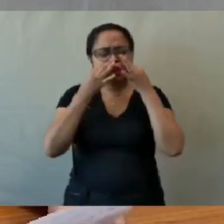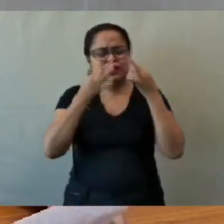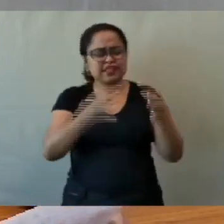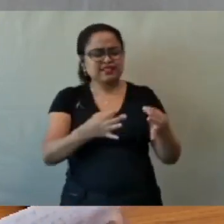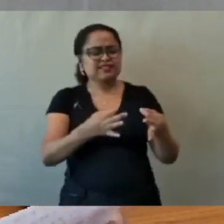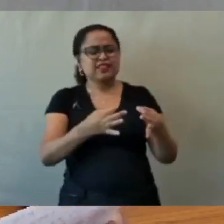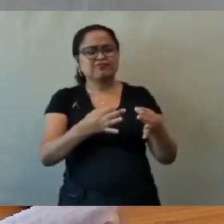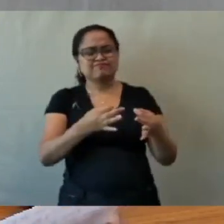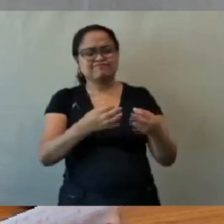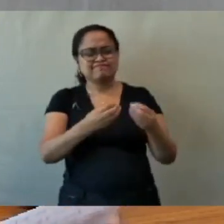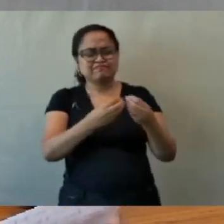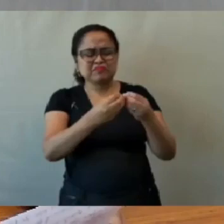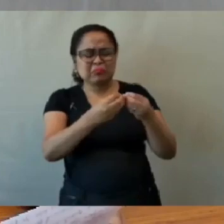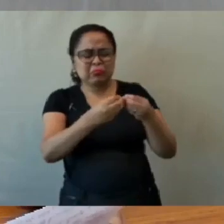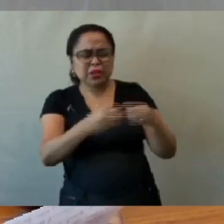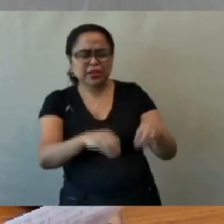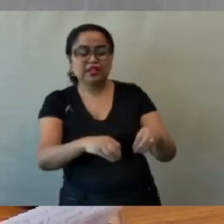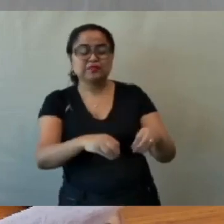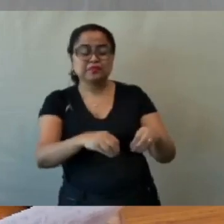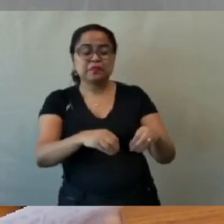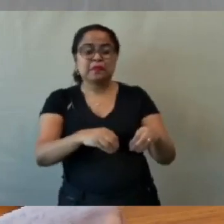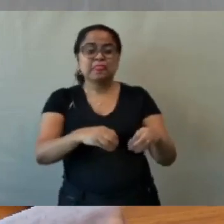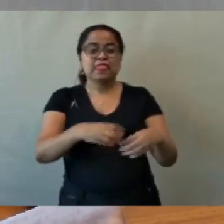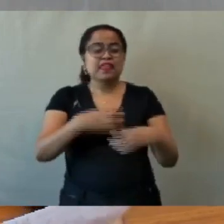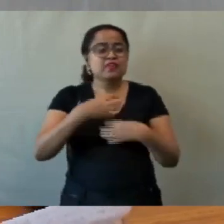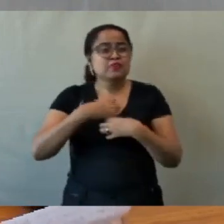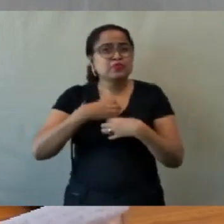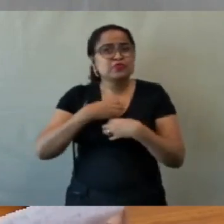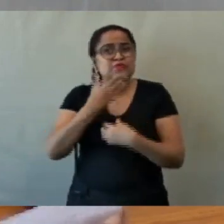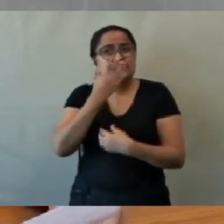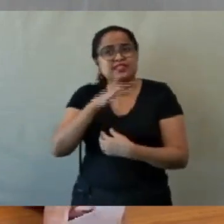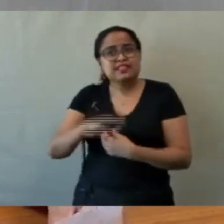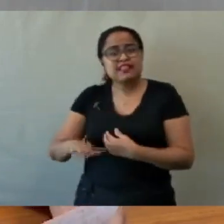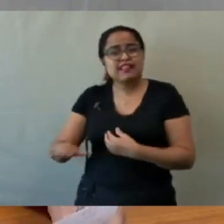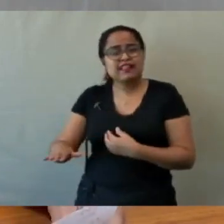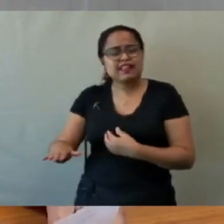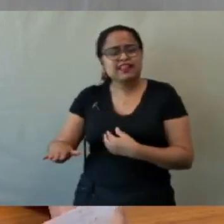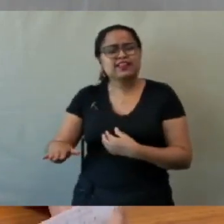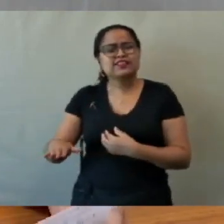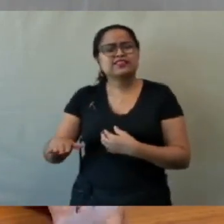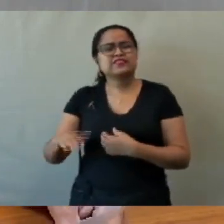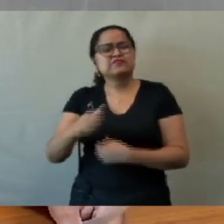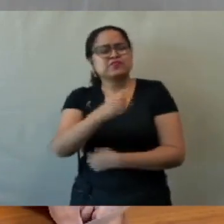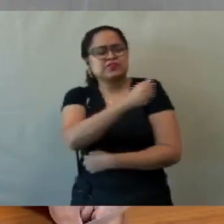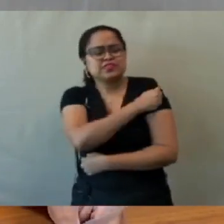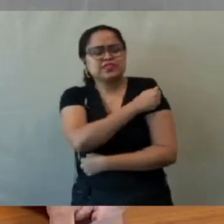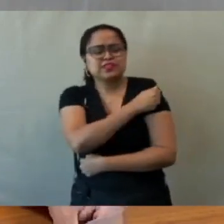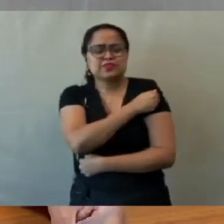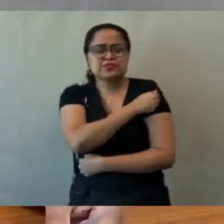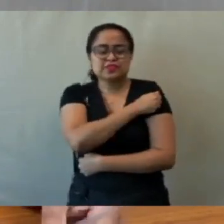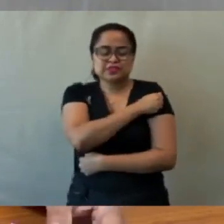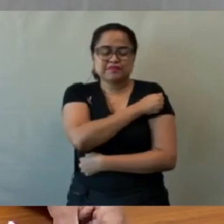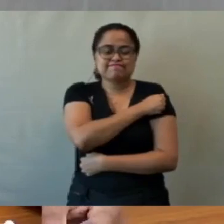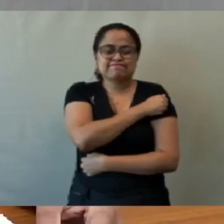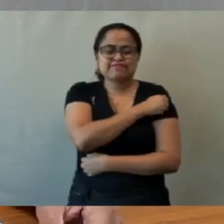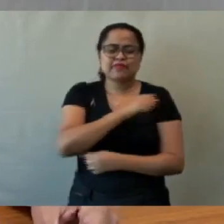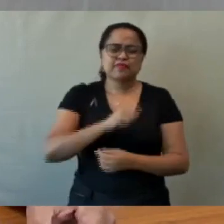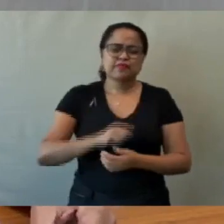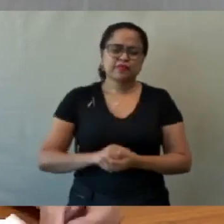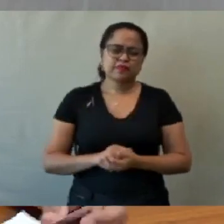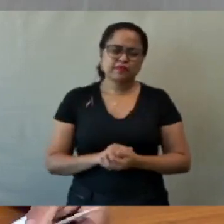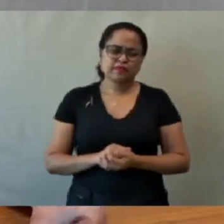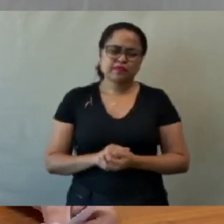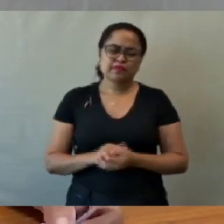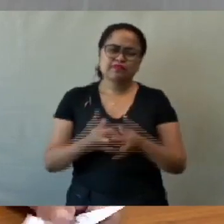precário, e as condições também das crianças e dos alunos, tá? E